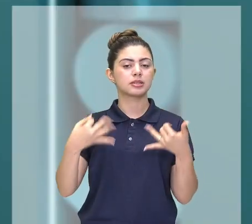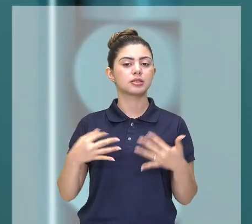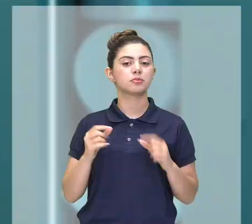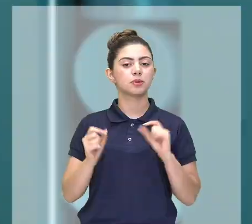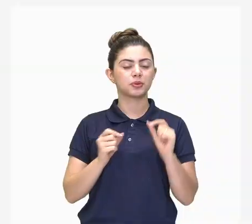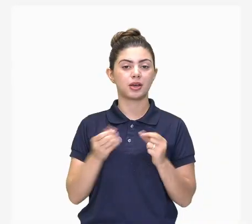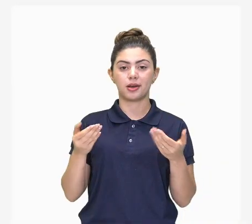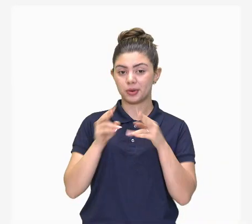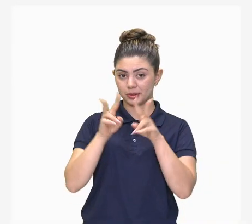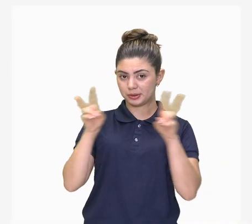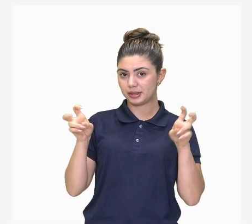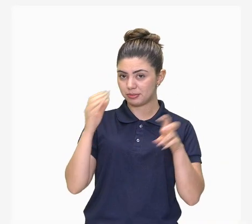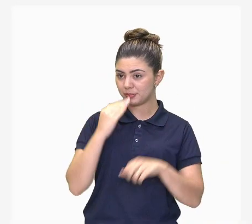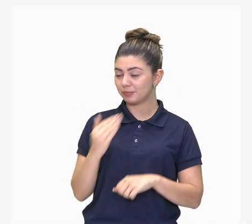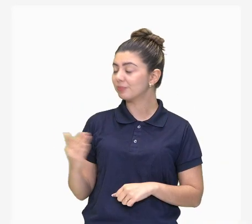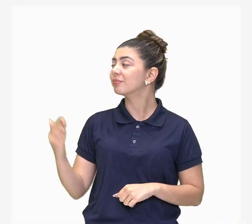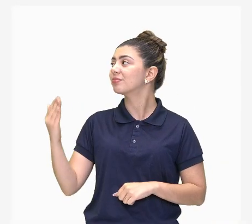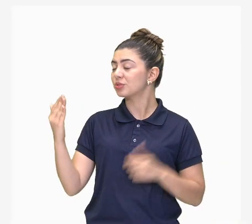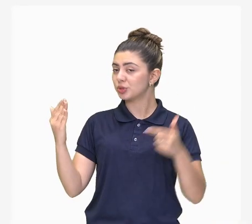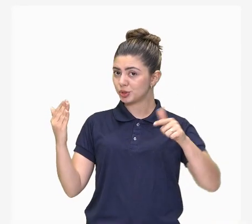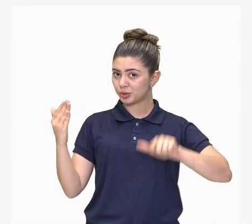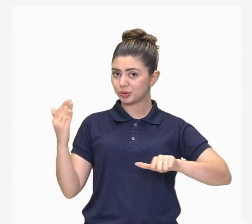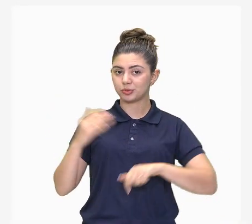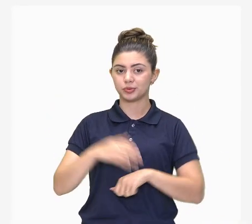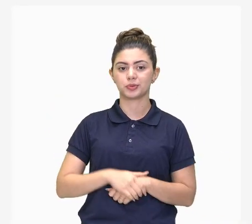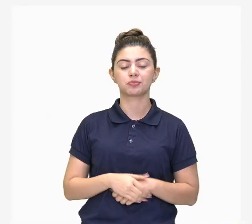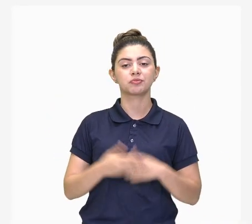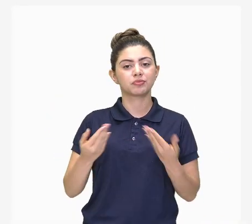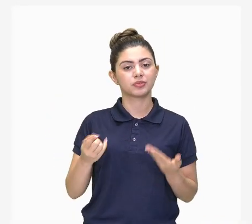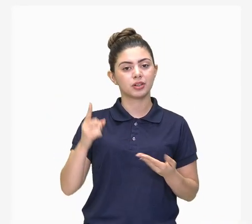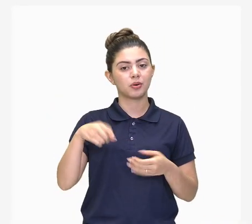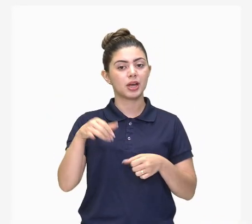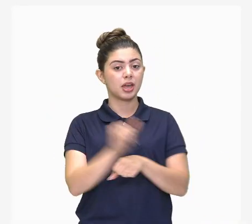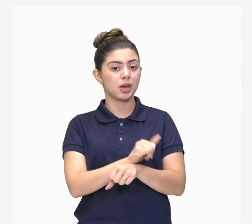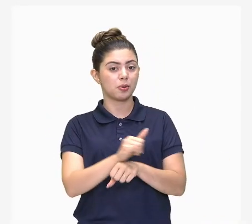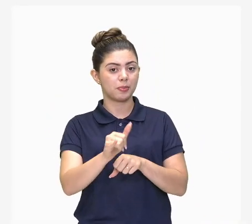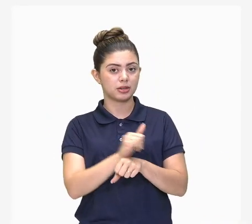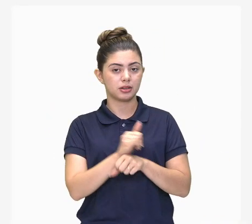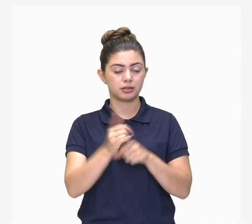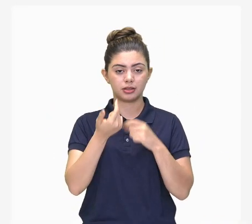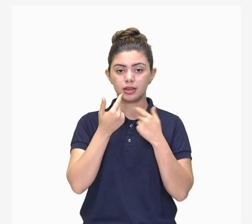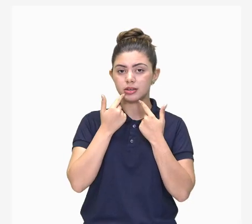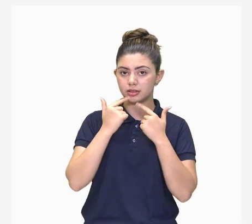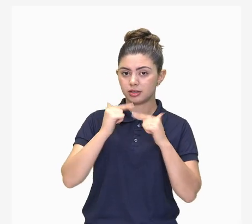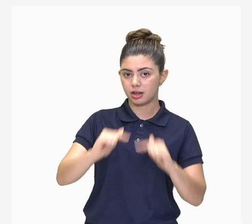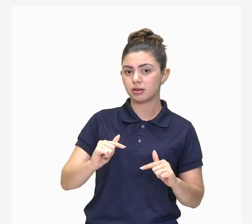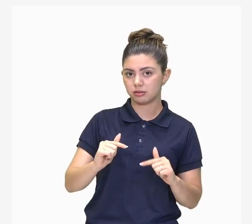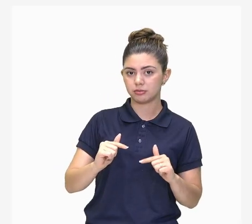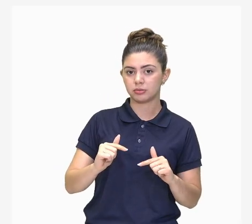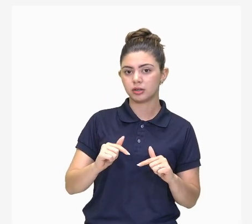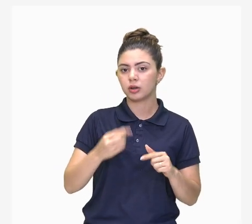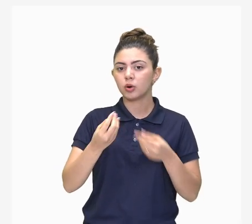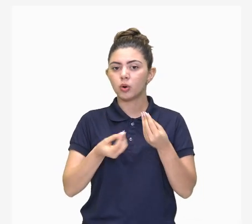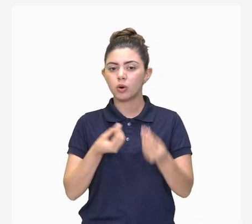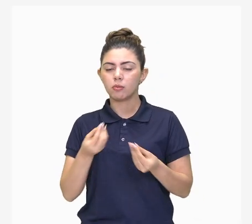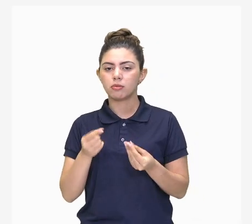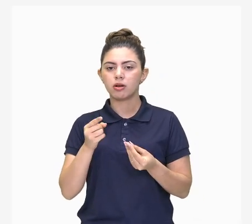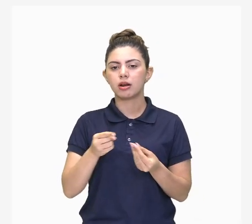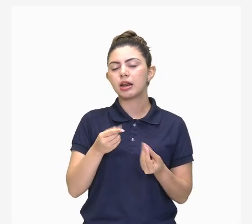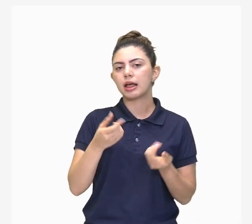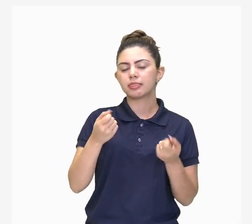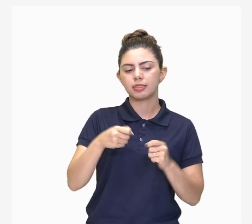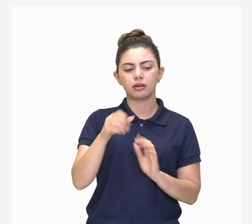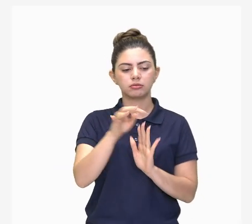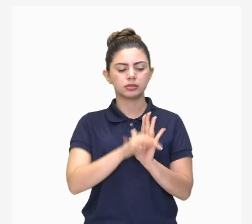esse assunto. É um recurso estilístico que torna o discurso mais